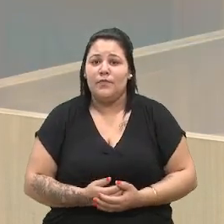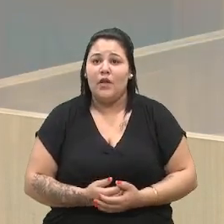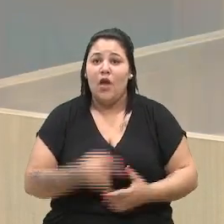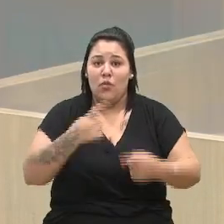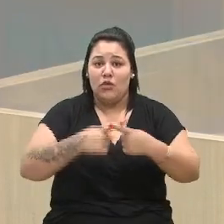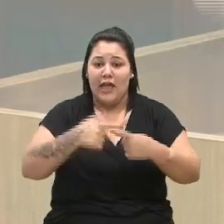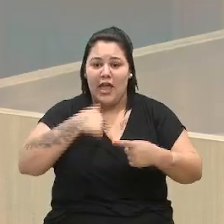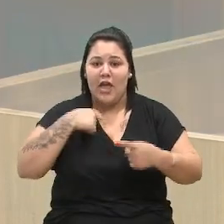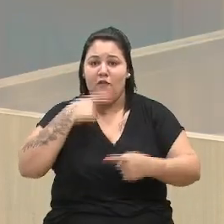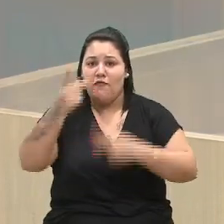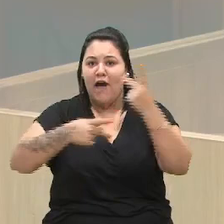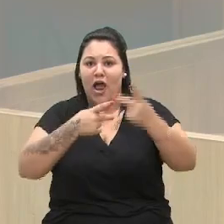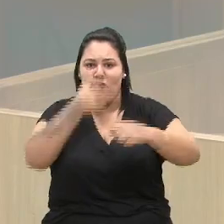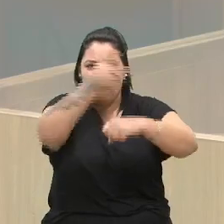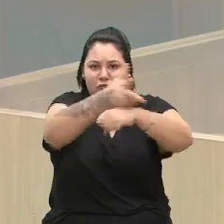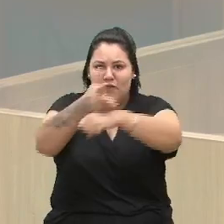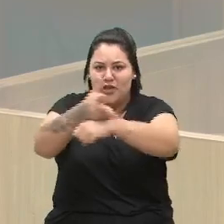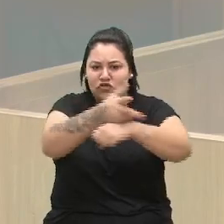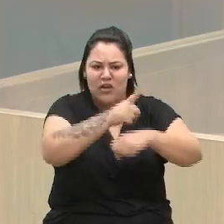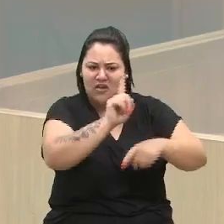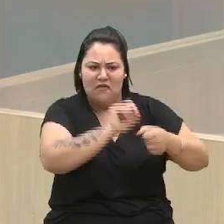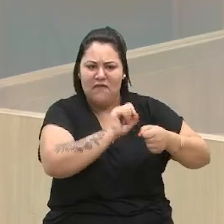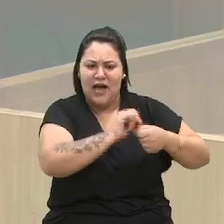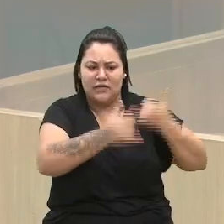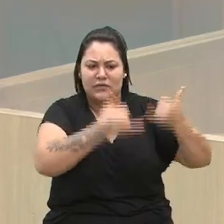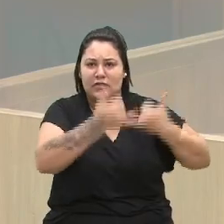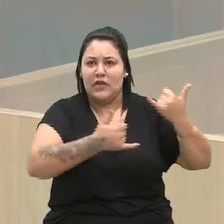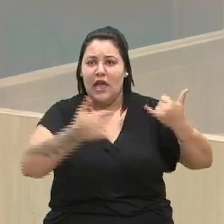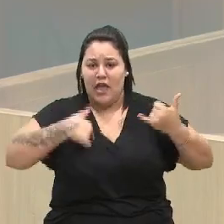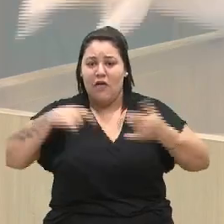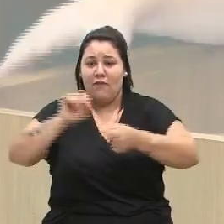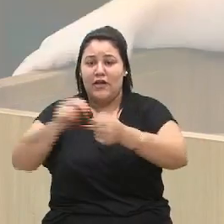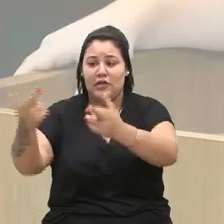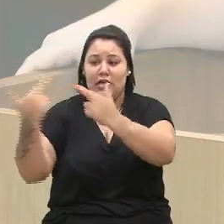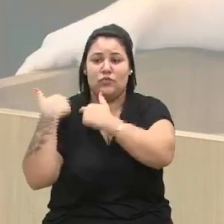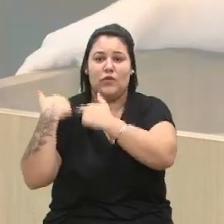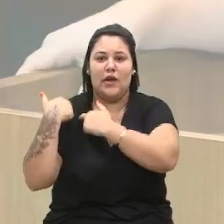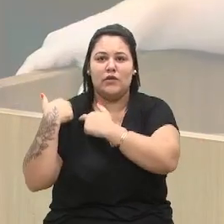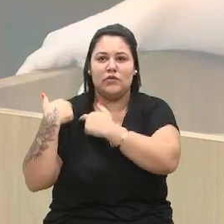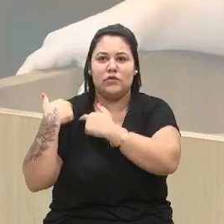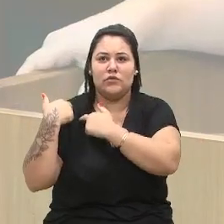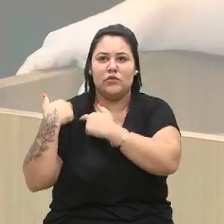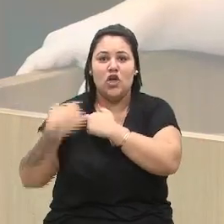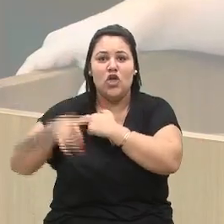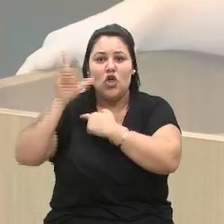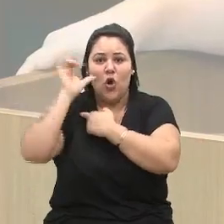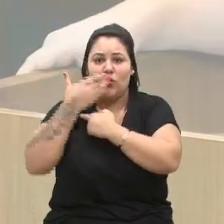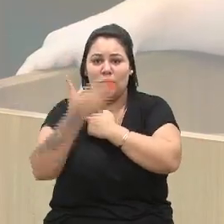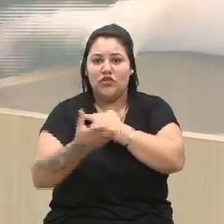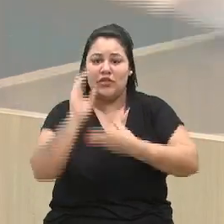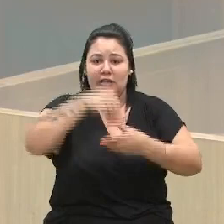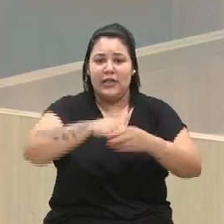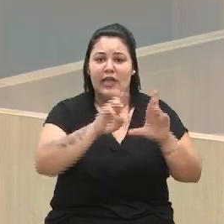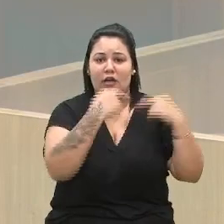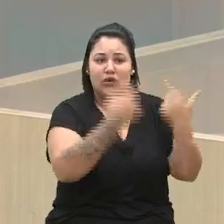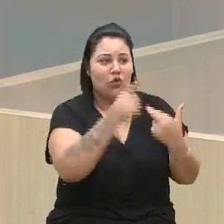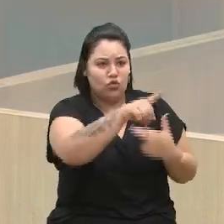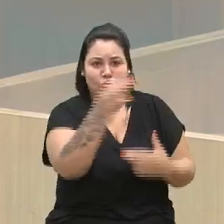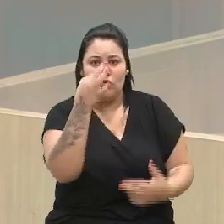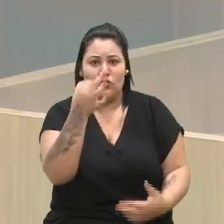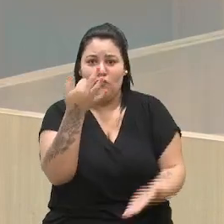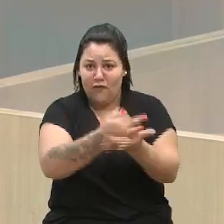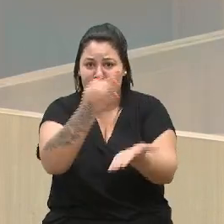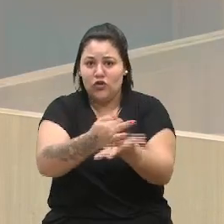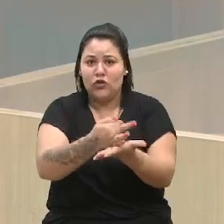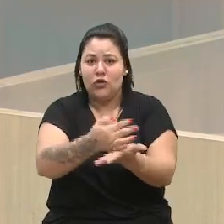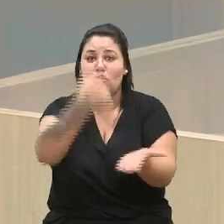faço um vídeo ali, eu não faço vídeo para brincadeira, eu faço de responsabilidade. Que é onde eu pedi dentro da reunião ontem, o senhor não estava. E o compromisso de